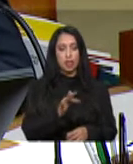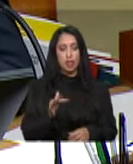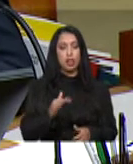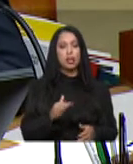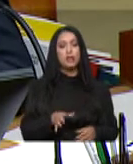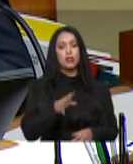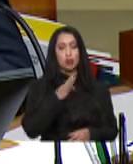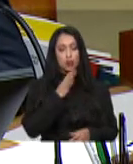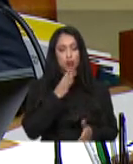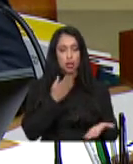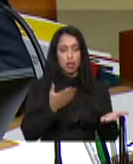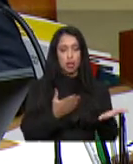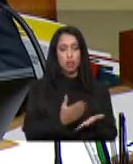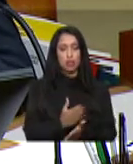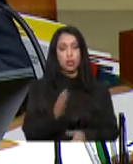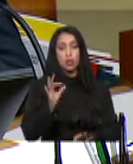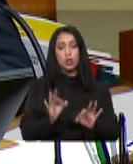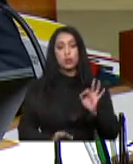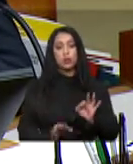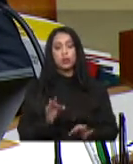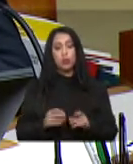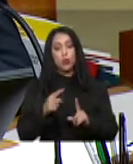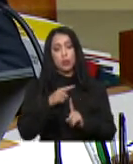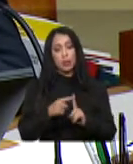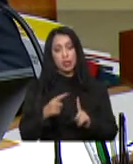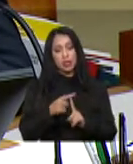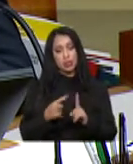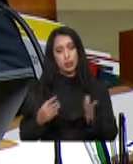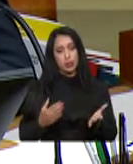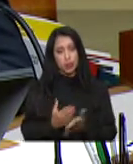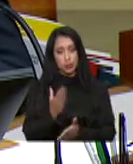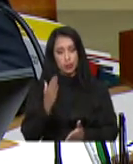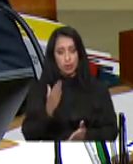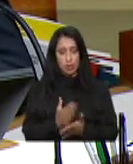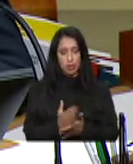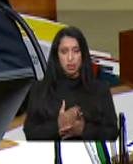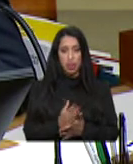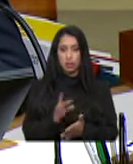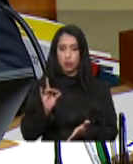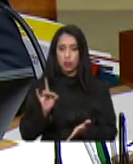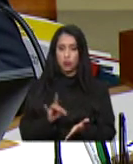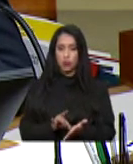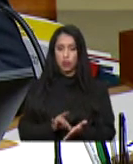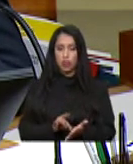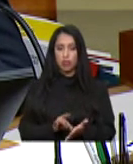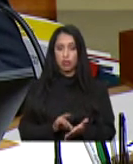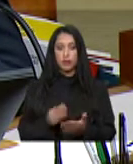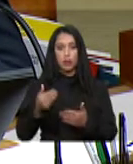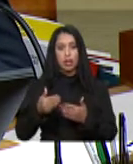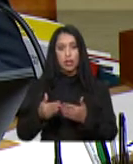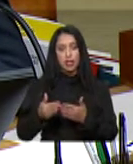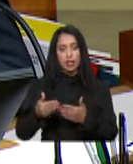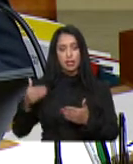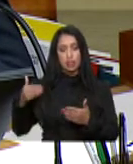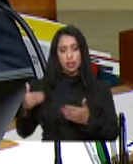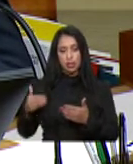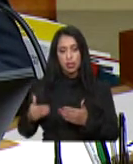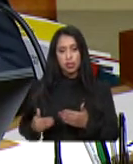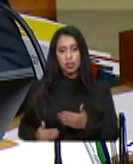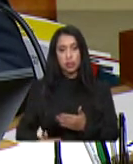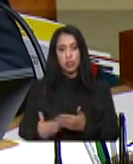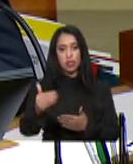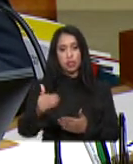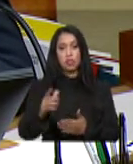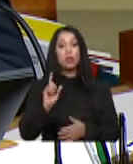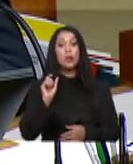mérito, julgo-a parcialmente procedente, com eficácia ex nunc, e digo porque ex